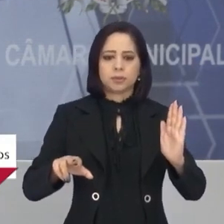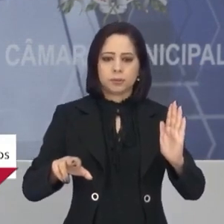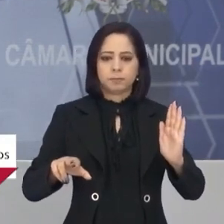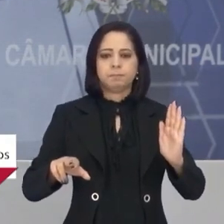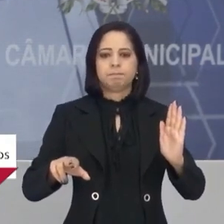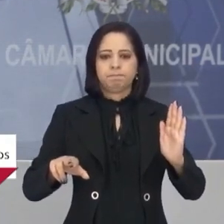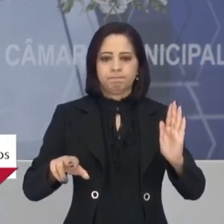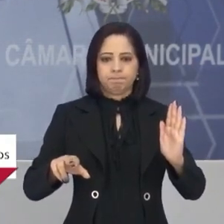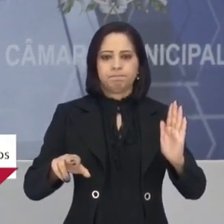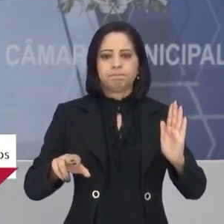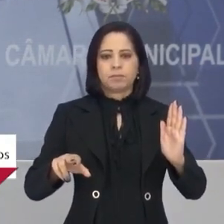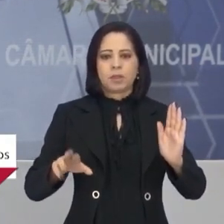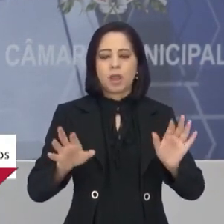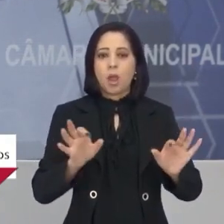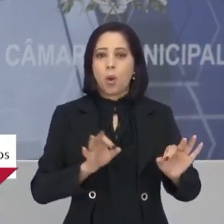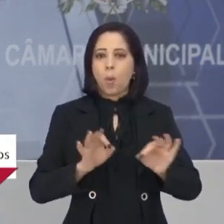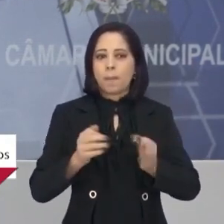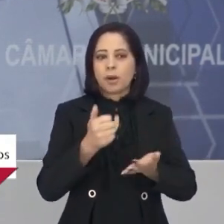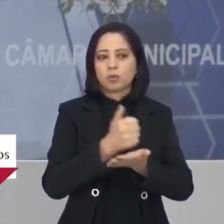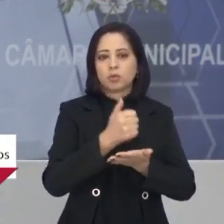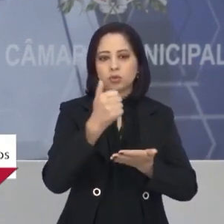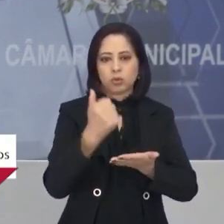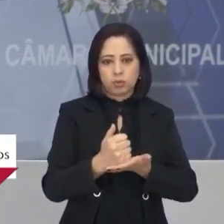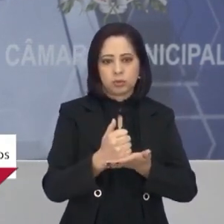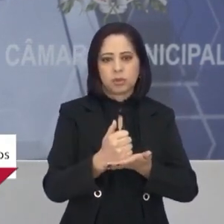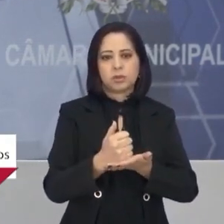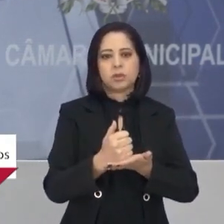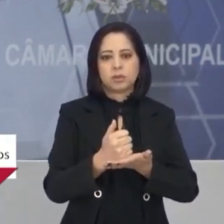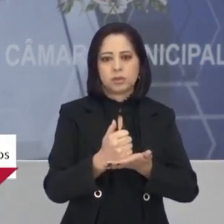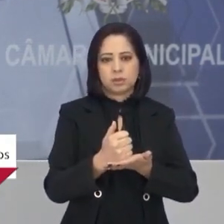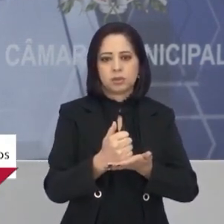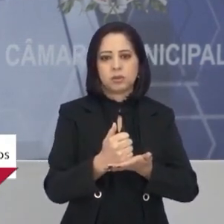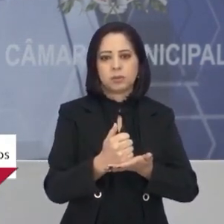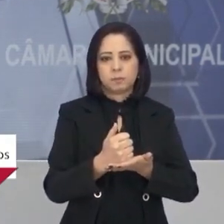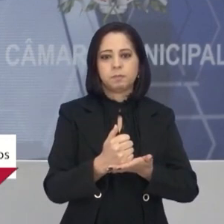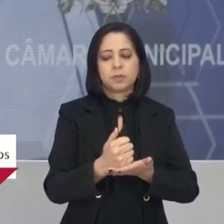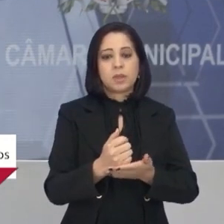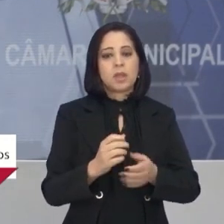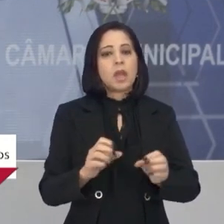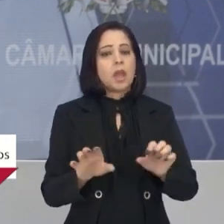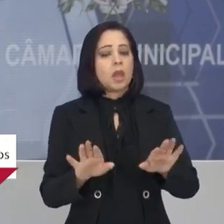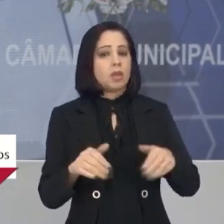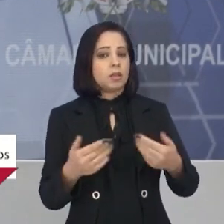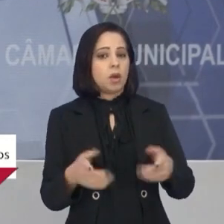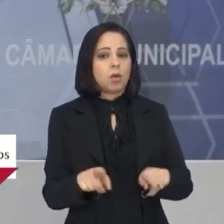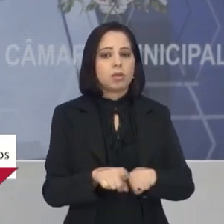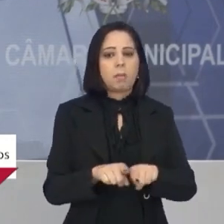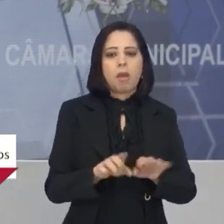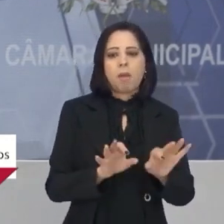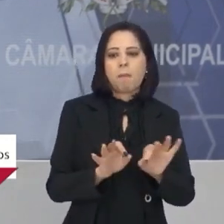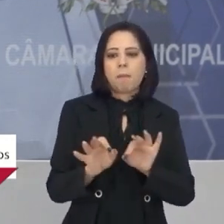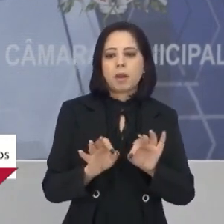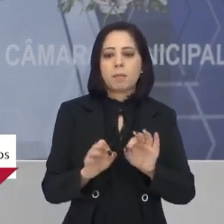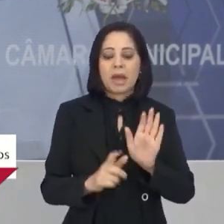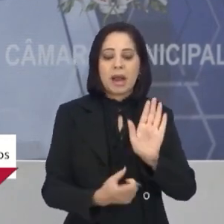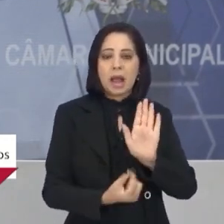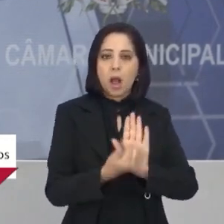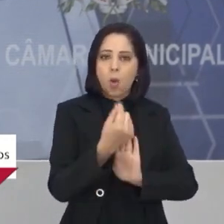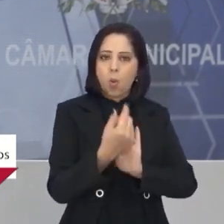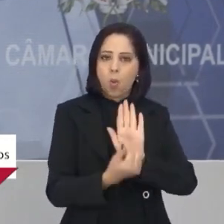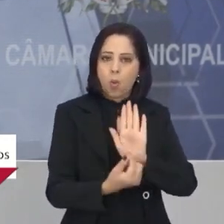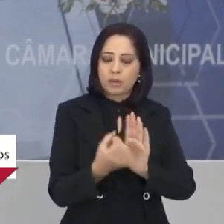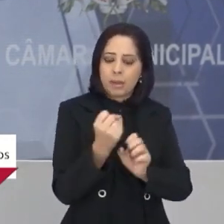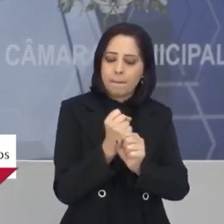do do plano de contratação anual e essa elaborar ajudar a elaborar a lei orçamentar